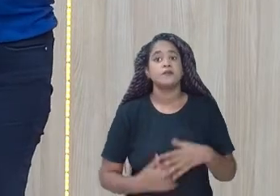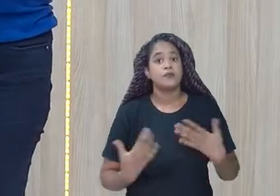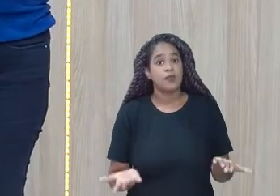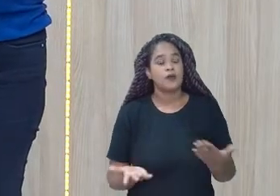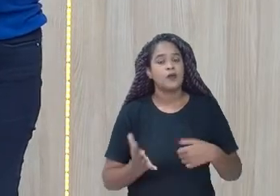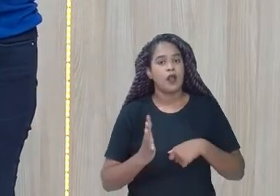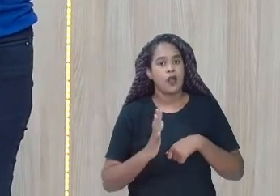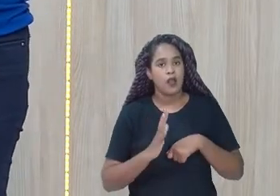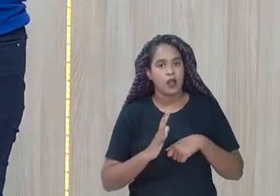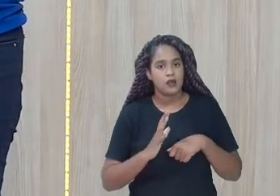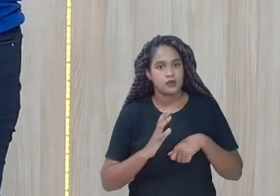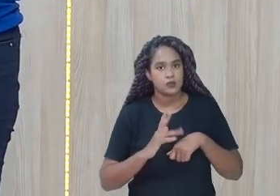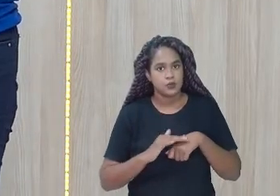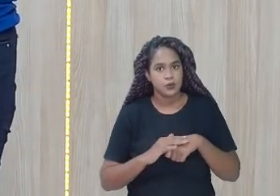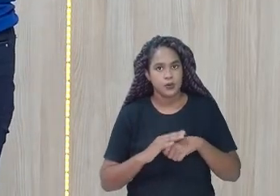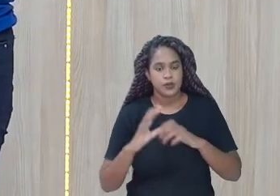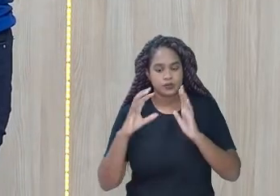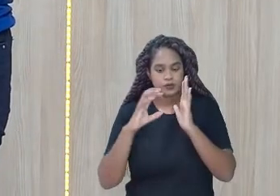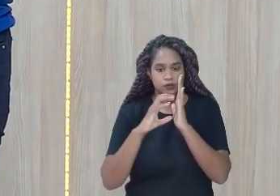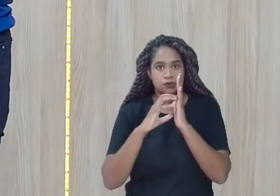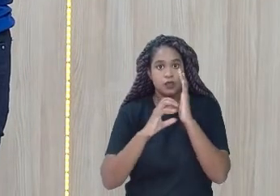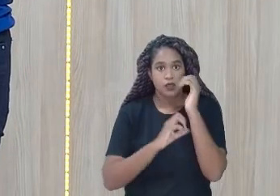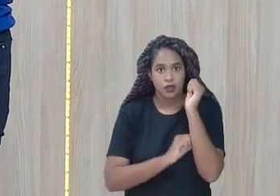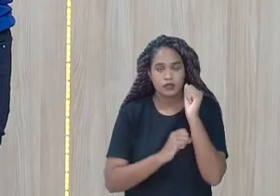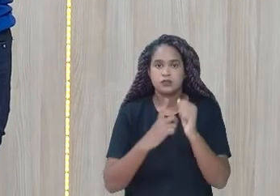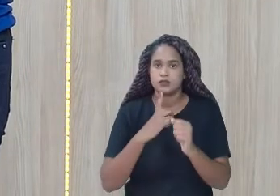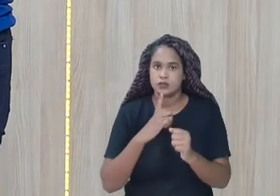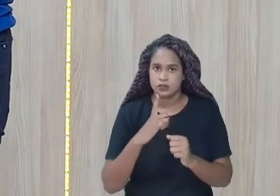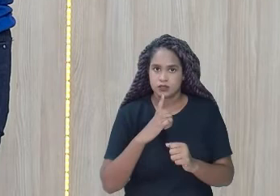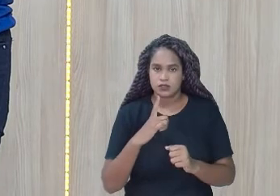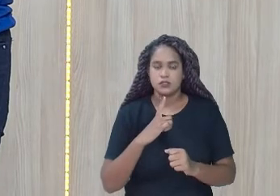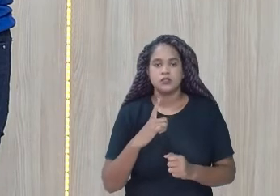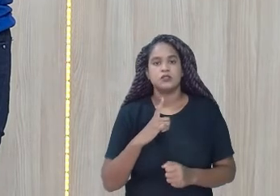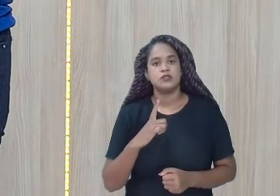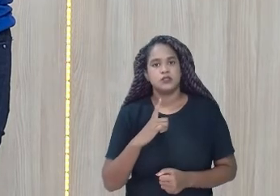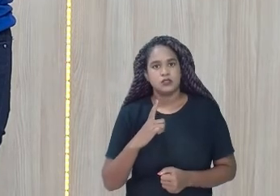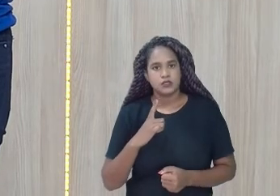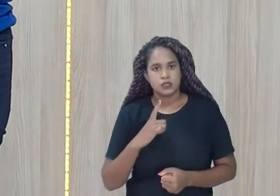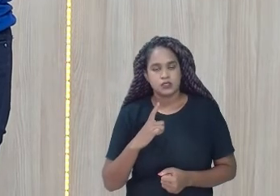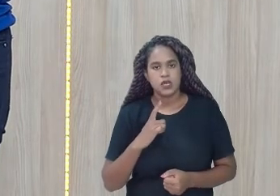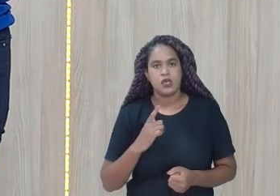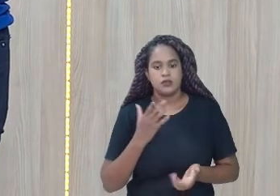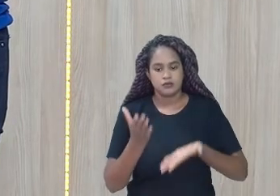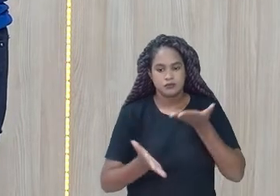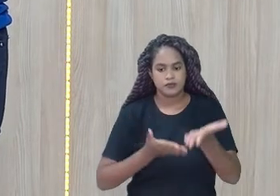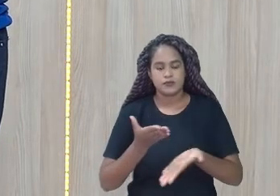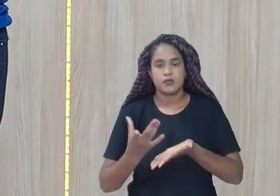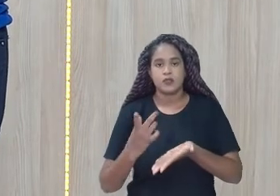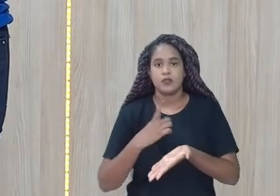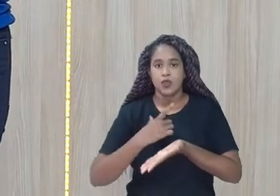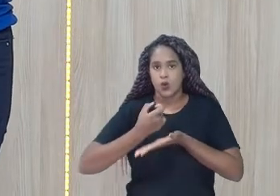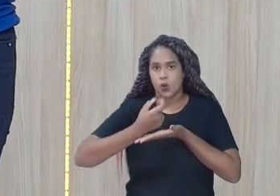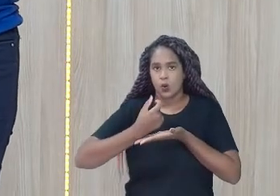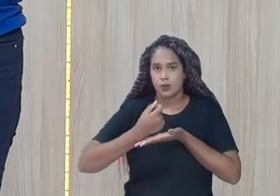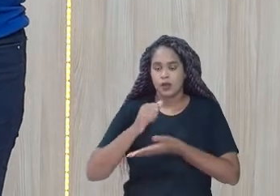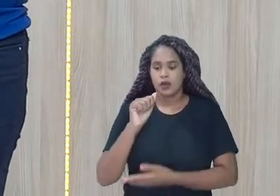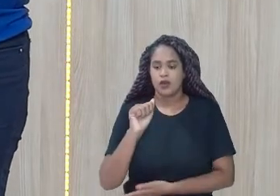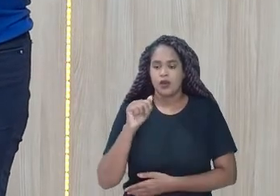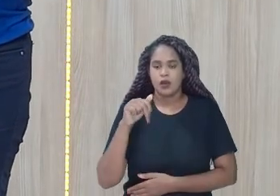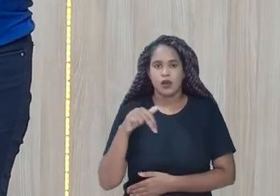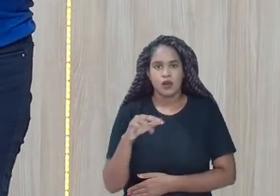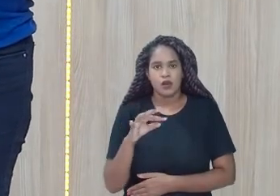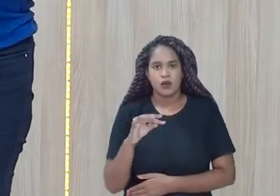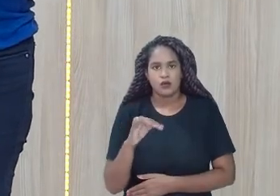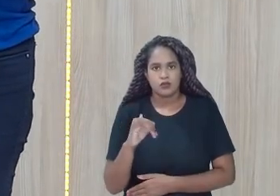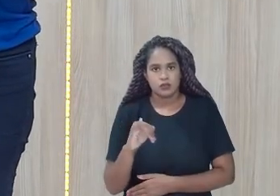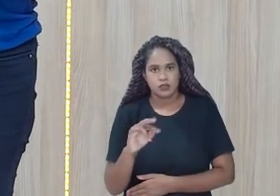o tratamento... Existe o tratamento, né? Ele é feito com comprimidos antirretrovirais, que é chamado, muitas pessoas